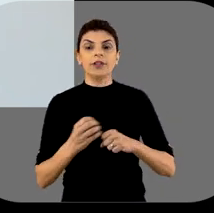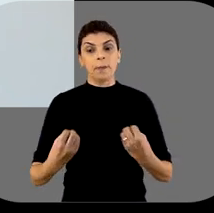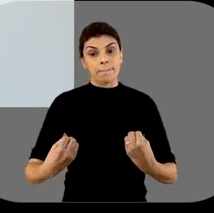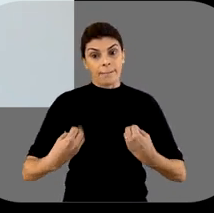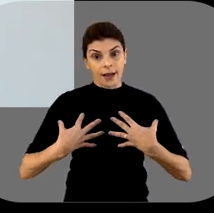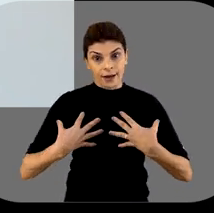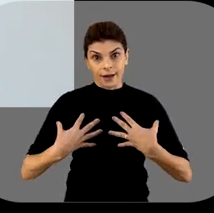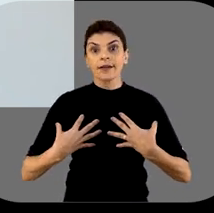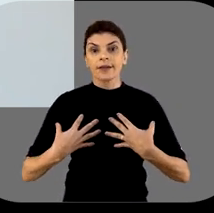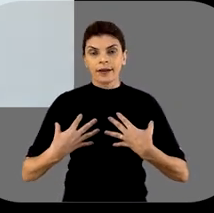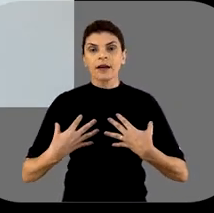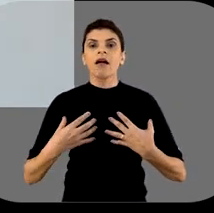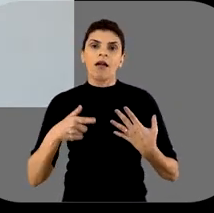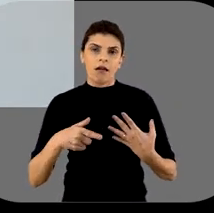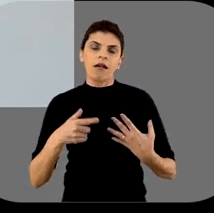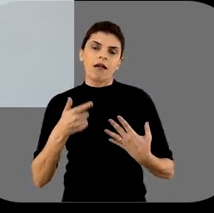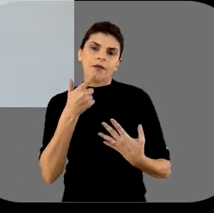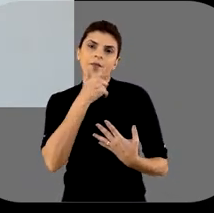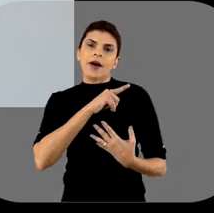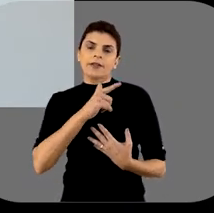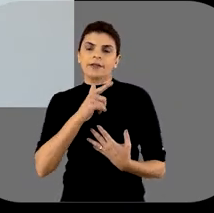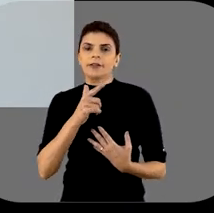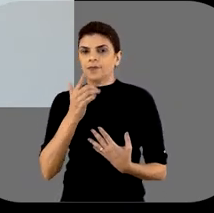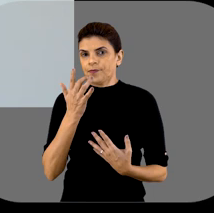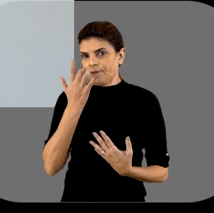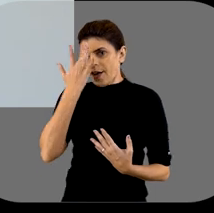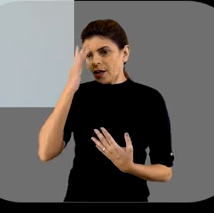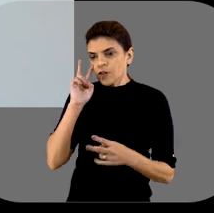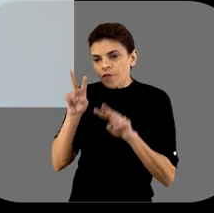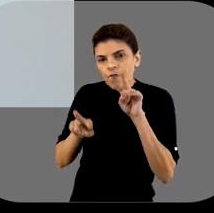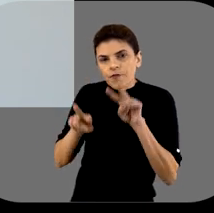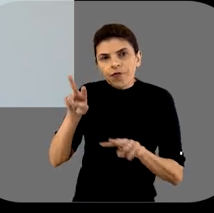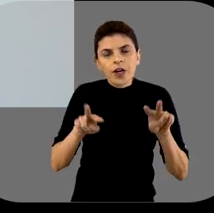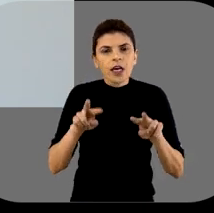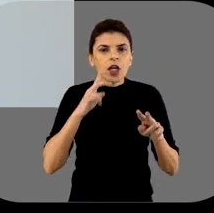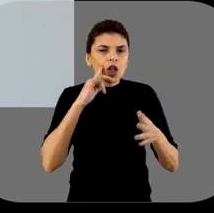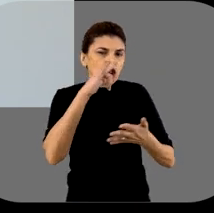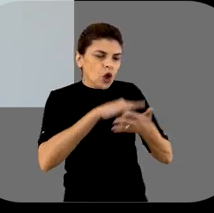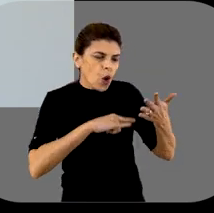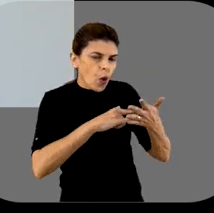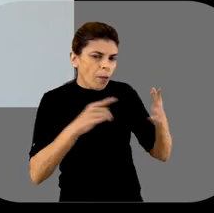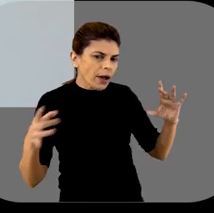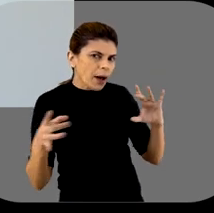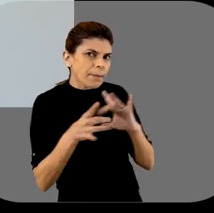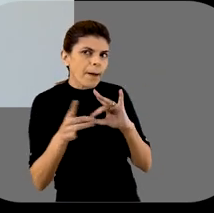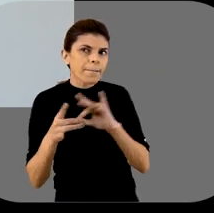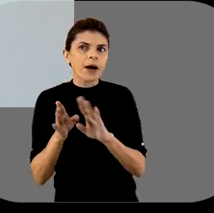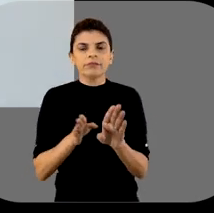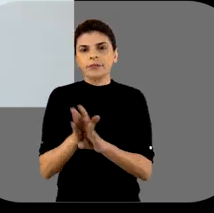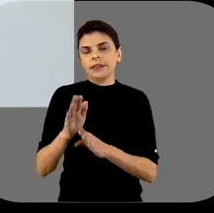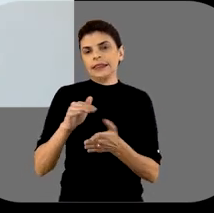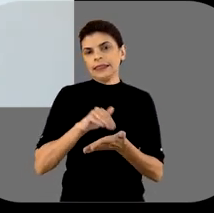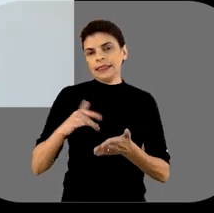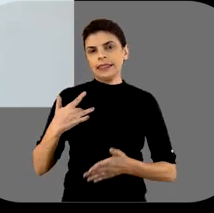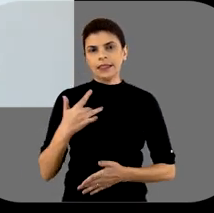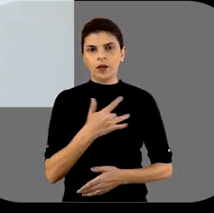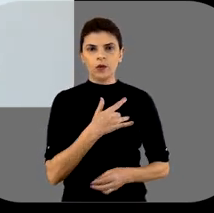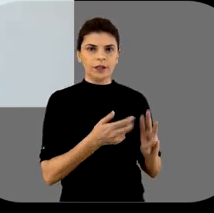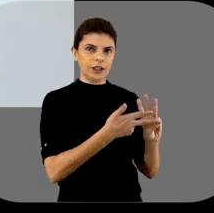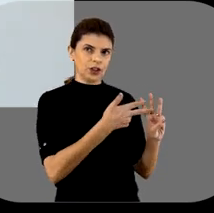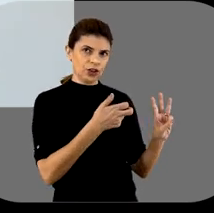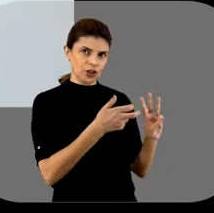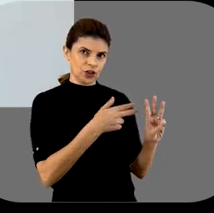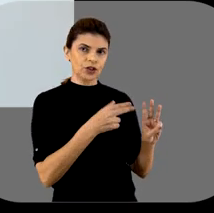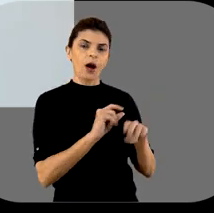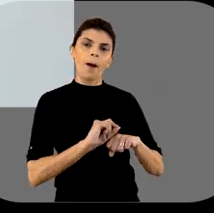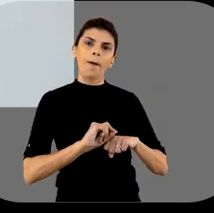o clínico-imagem. E isso fica frágil, né, no documento atual recomendado pela Secretaria de Saúde